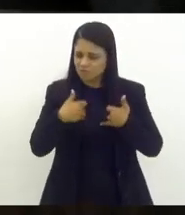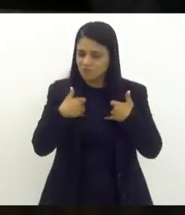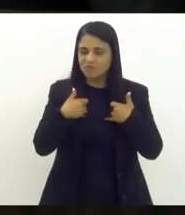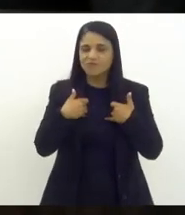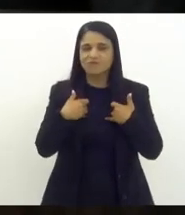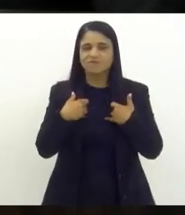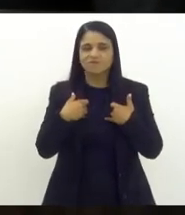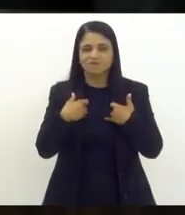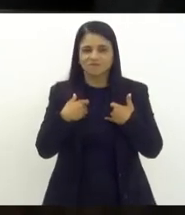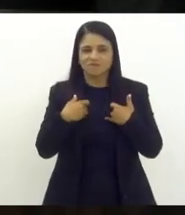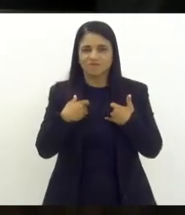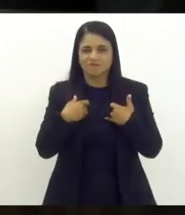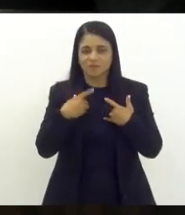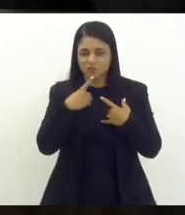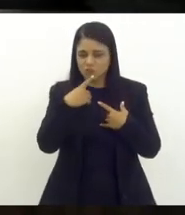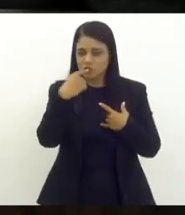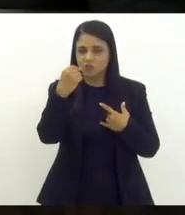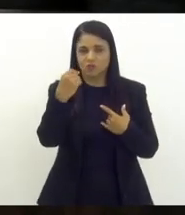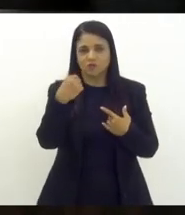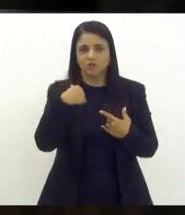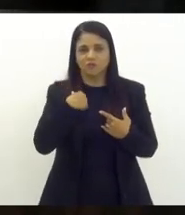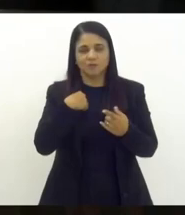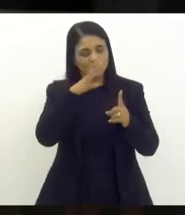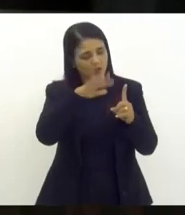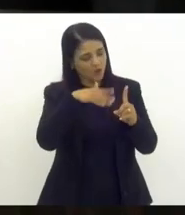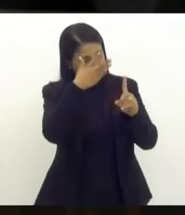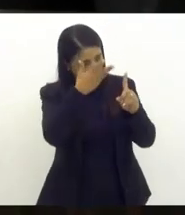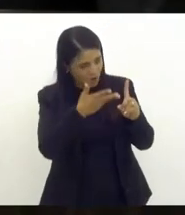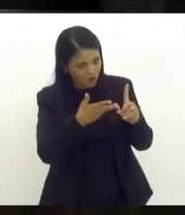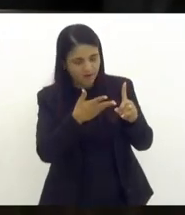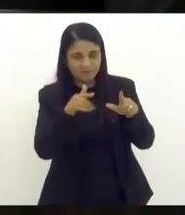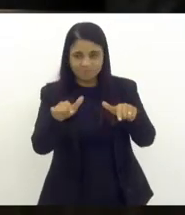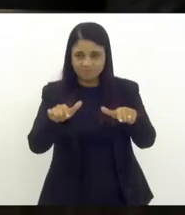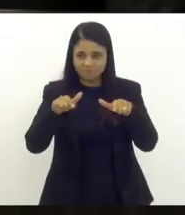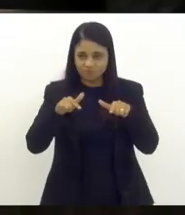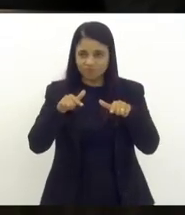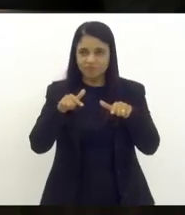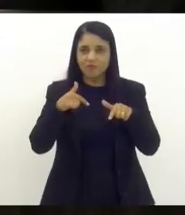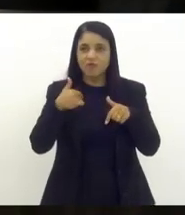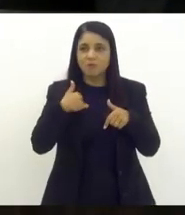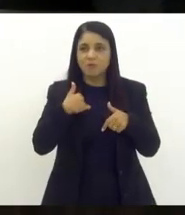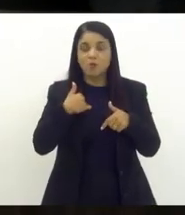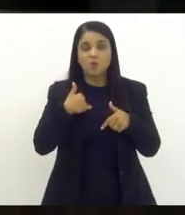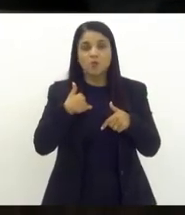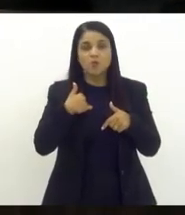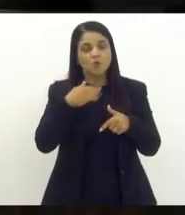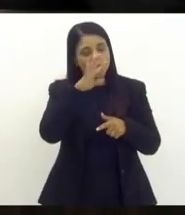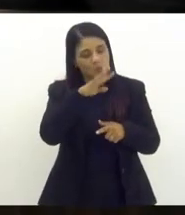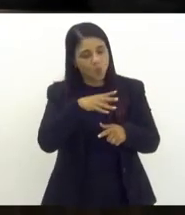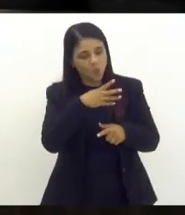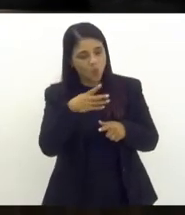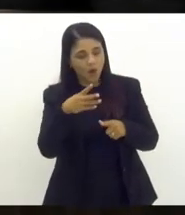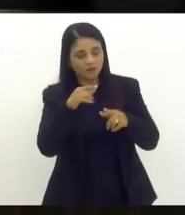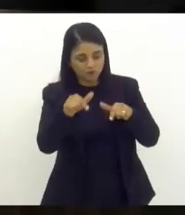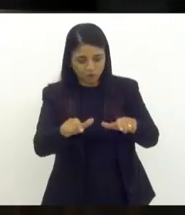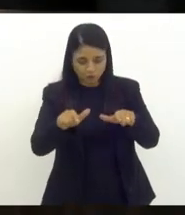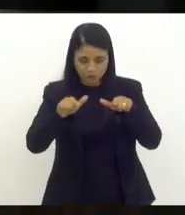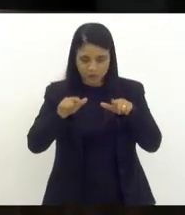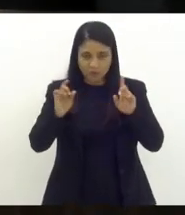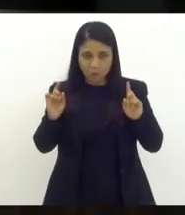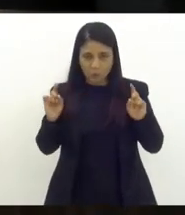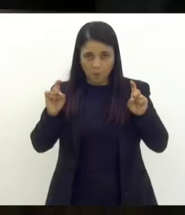eh em te dar essa honraria em fazer parte dos meus quadros eh de homenageados do meu mandato